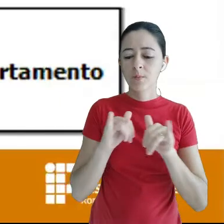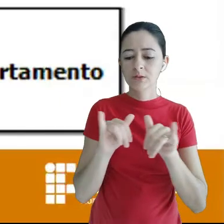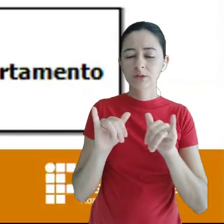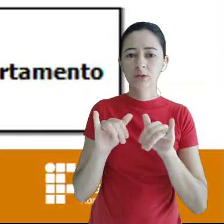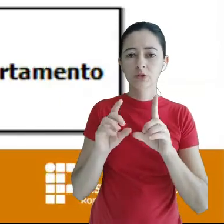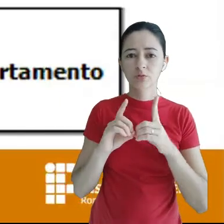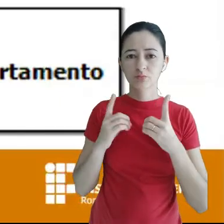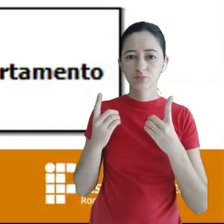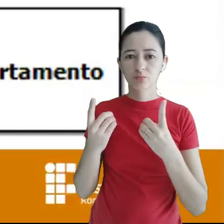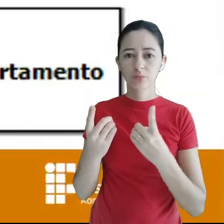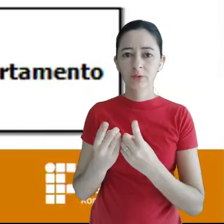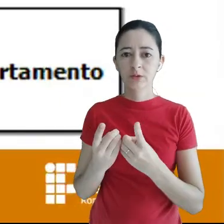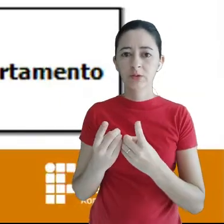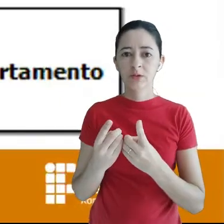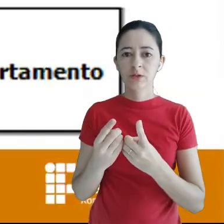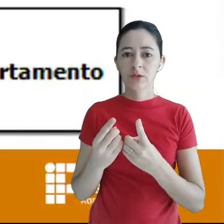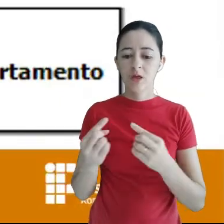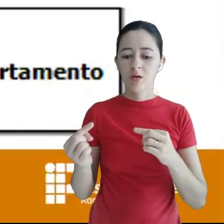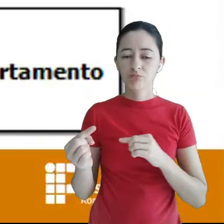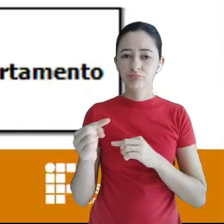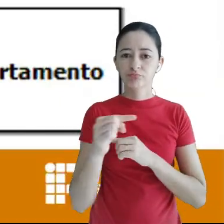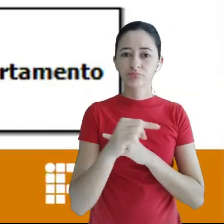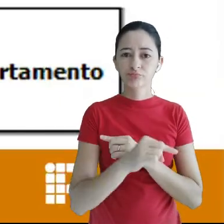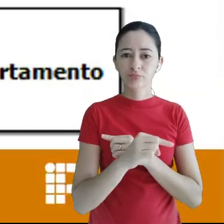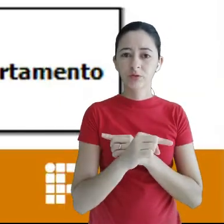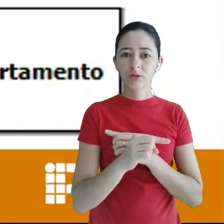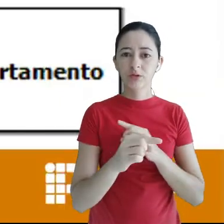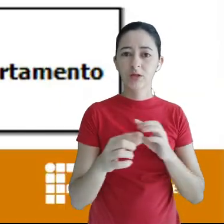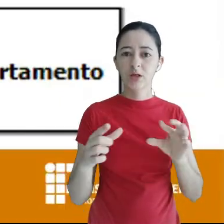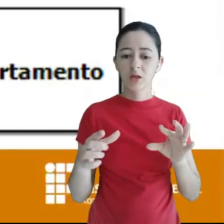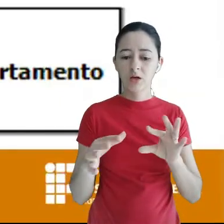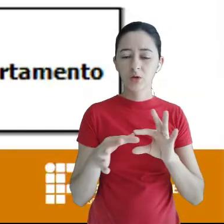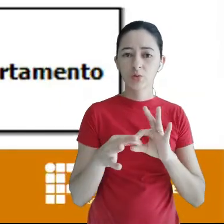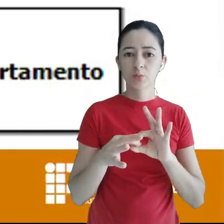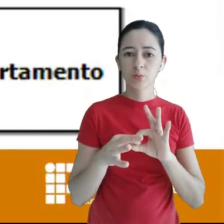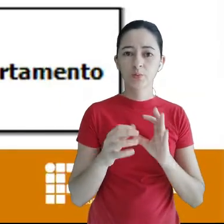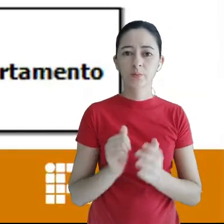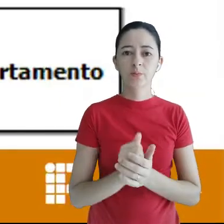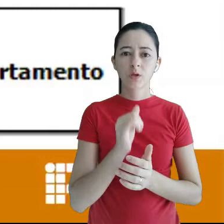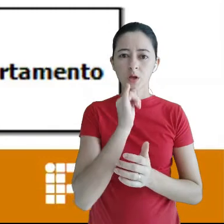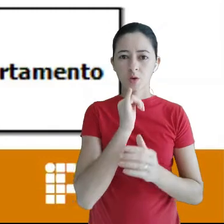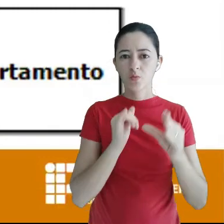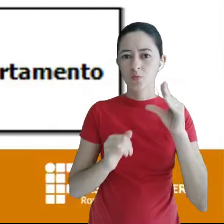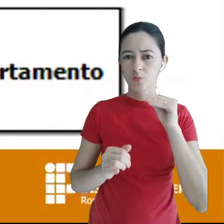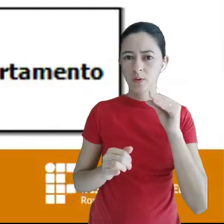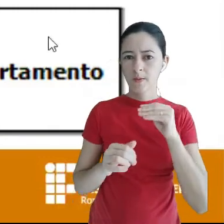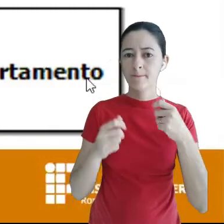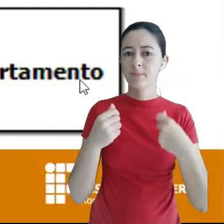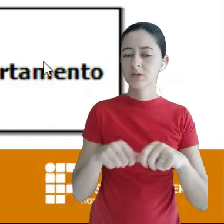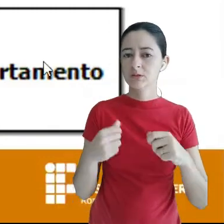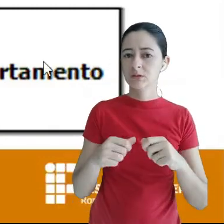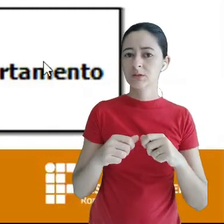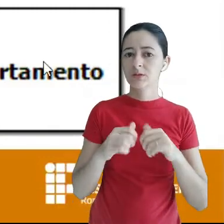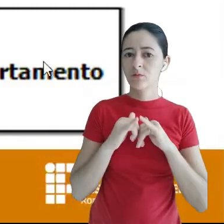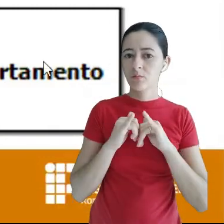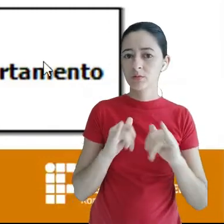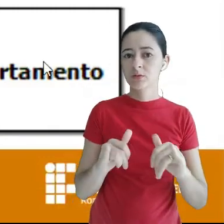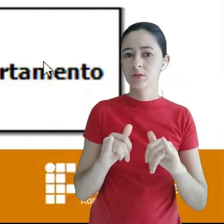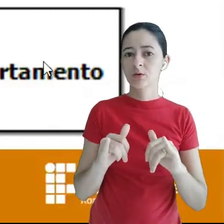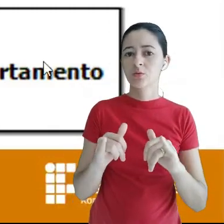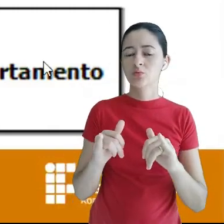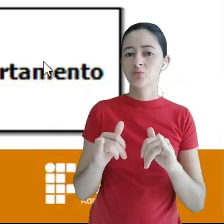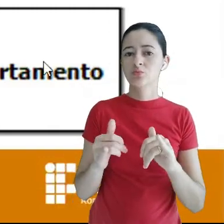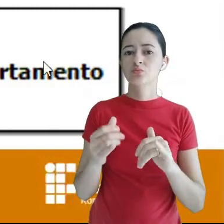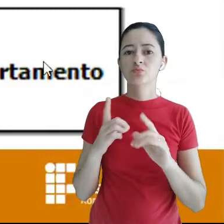de departamento completa a tabela funcionário, certo? E eu pergunto, funcionário precisa da informação de departamento?